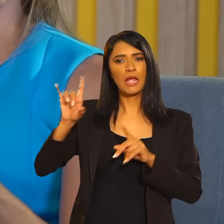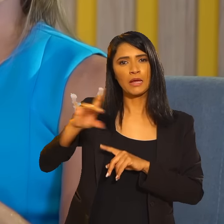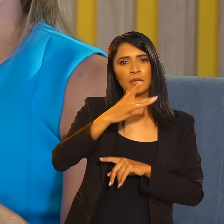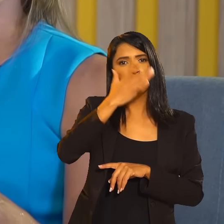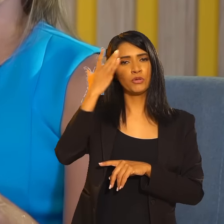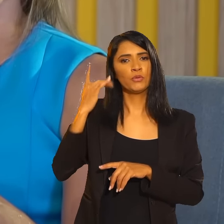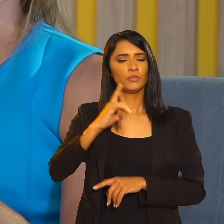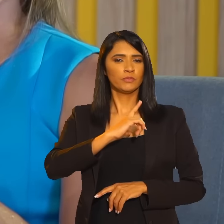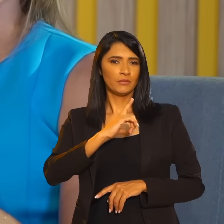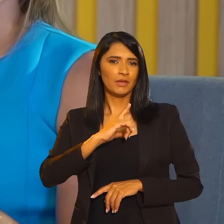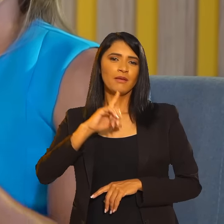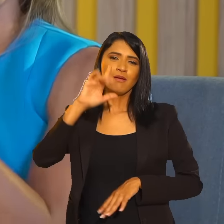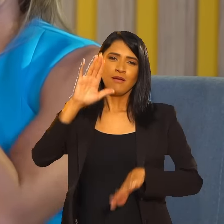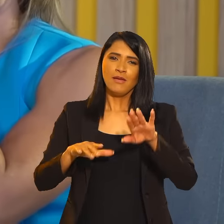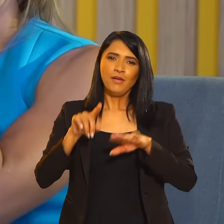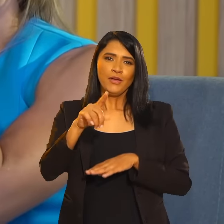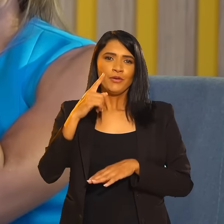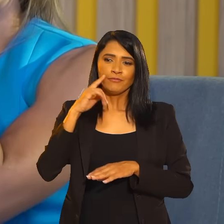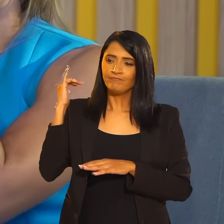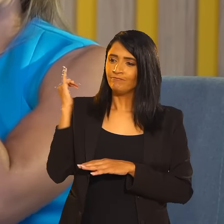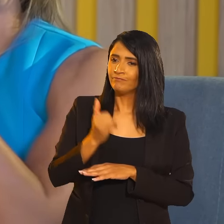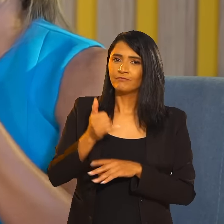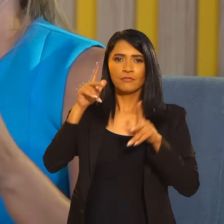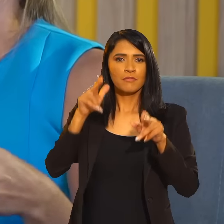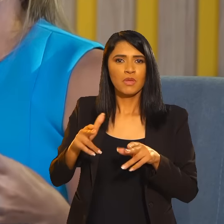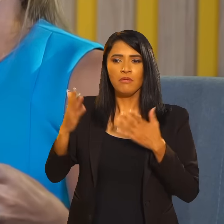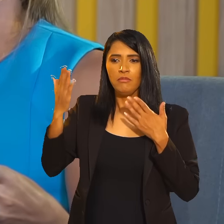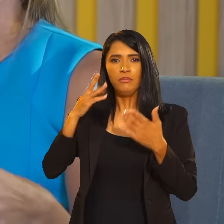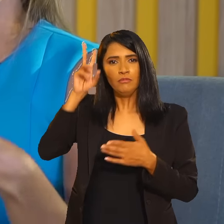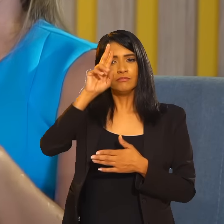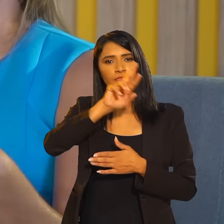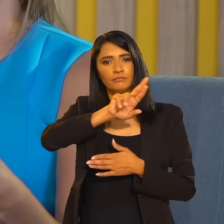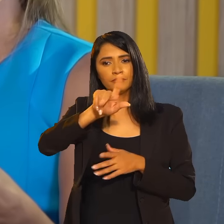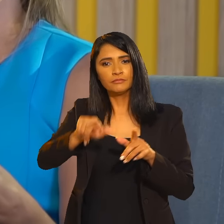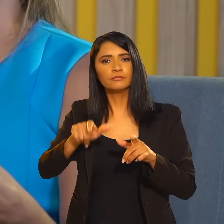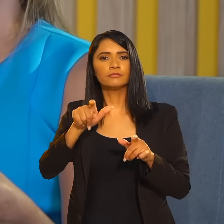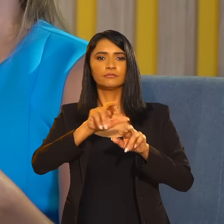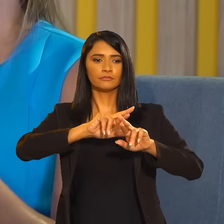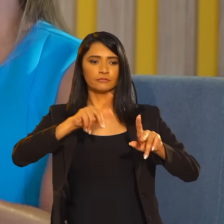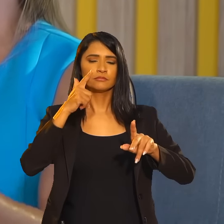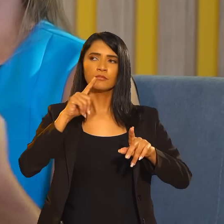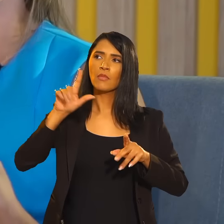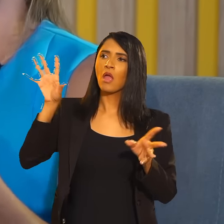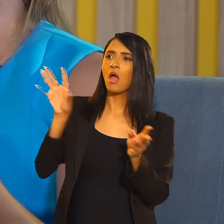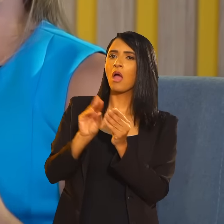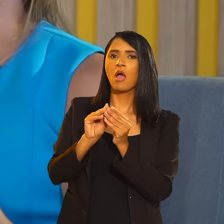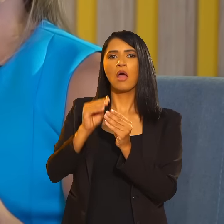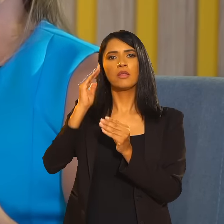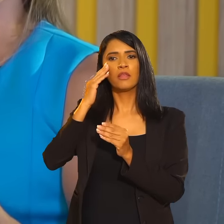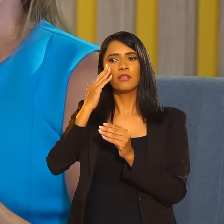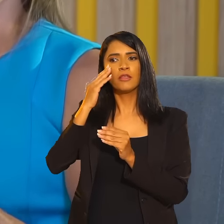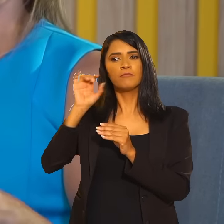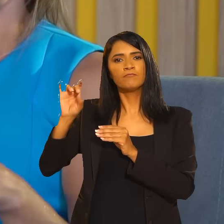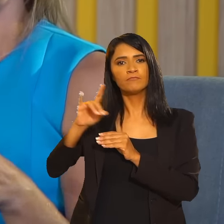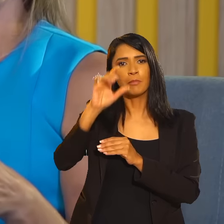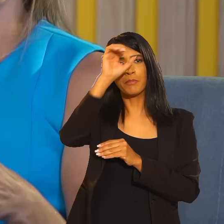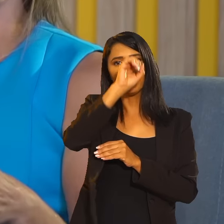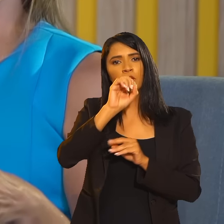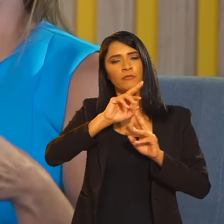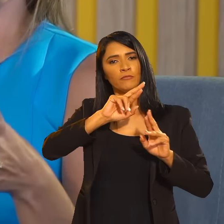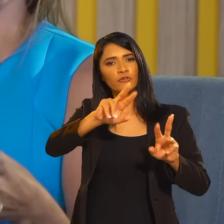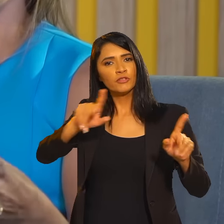né? Para cada uma das pessoas. Às vezes você contando a mesma parábola para pessoas diferentes, cada uma consegue tirar uma lição para si. Mas o